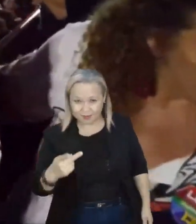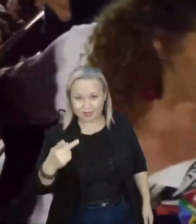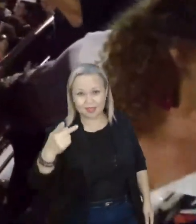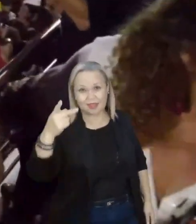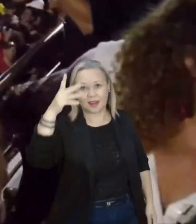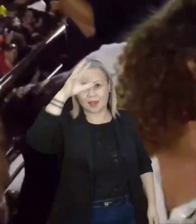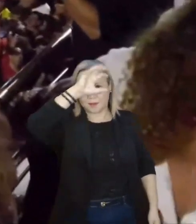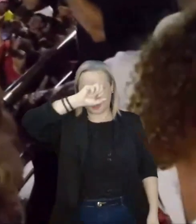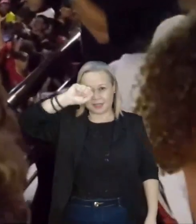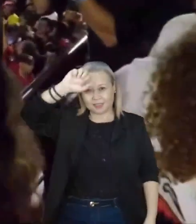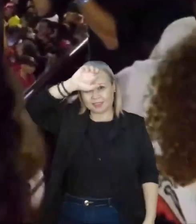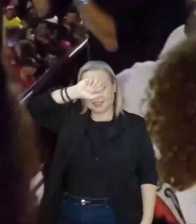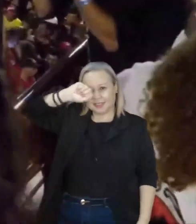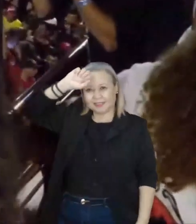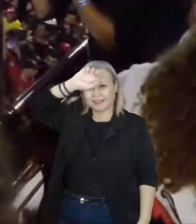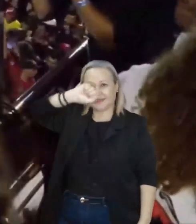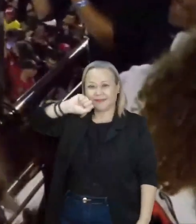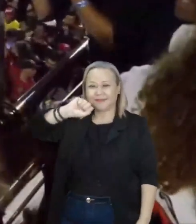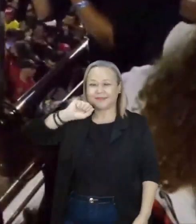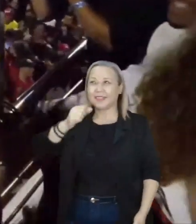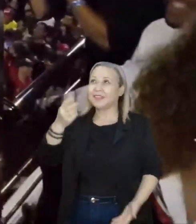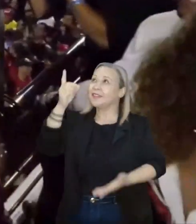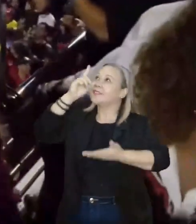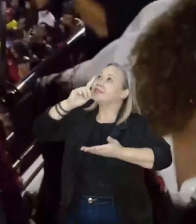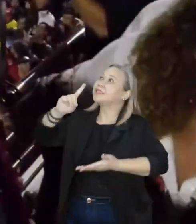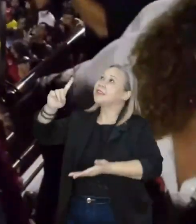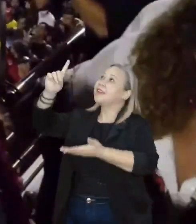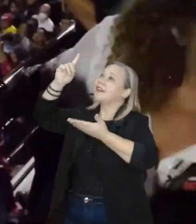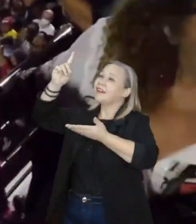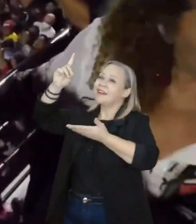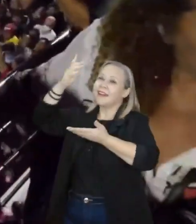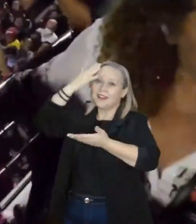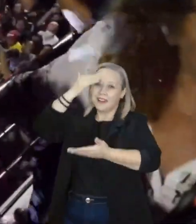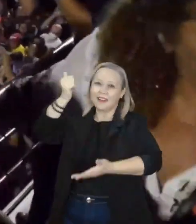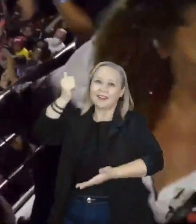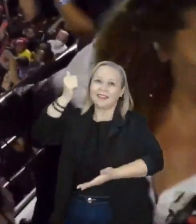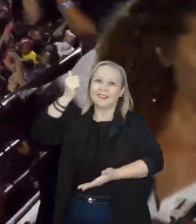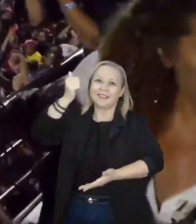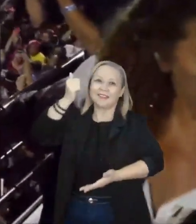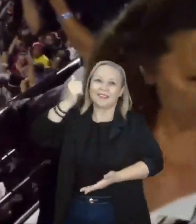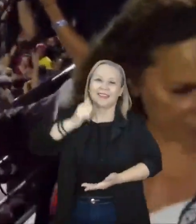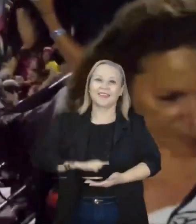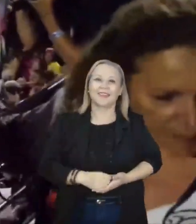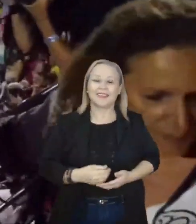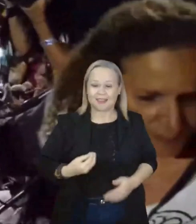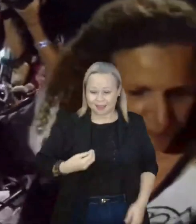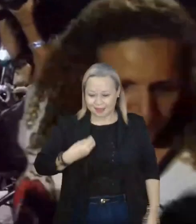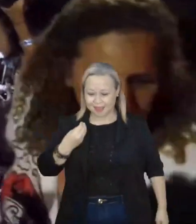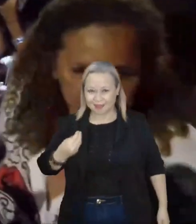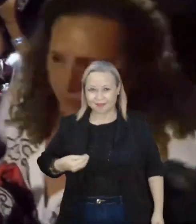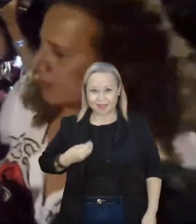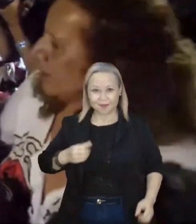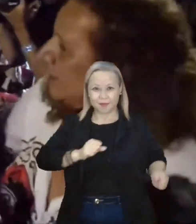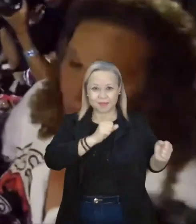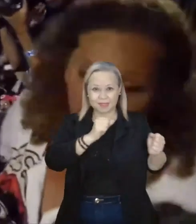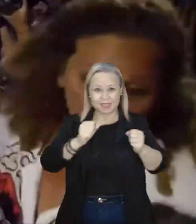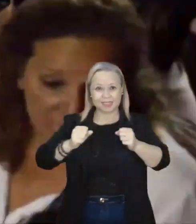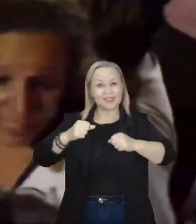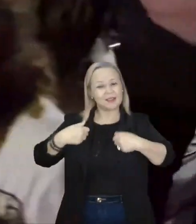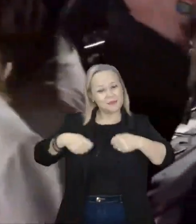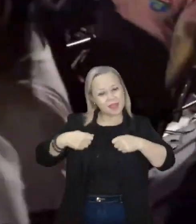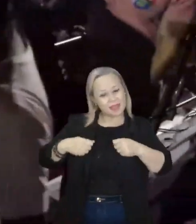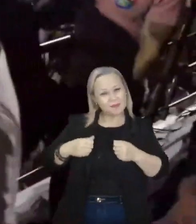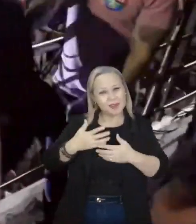um eterno aprendiz. Ah, meu Deus, eu sei. Diz meu país que a vida devia